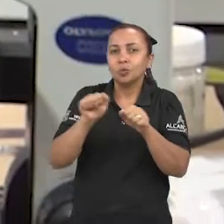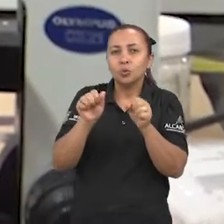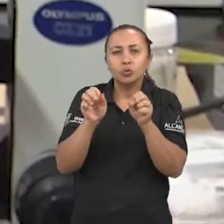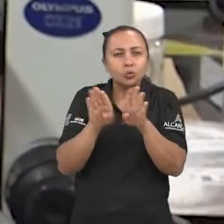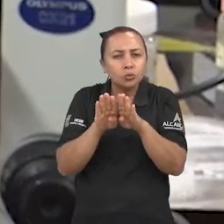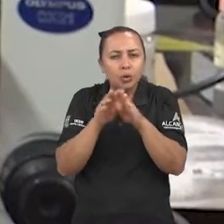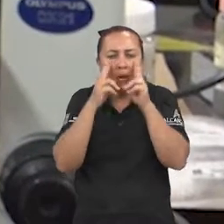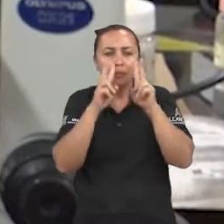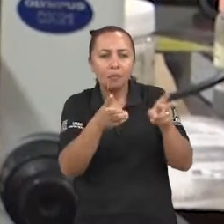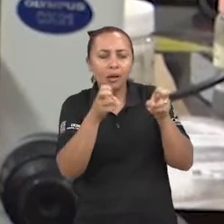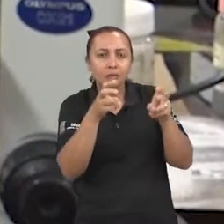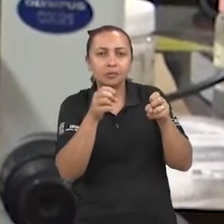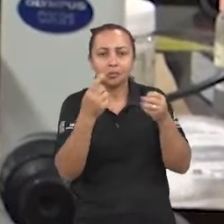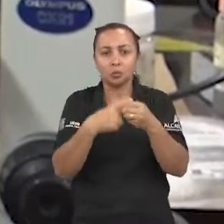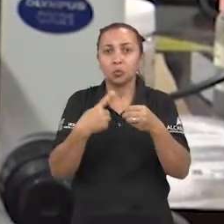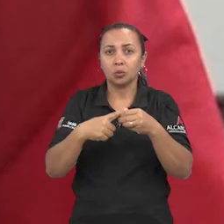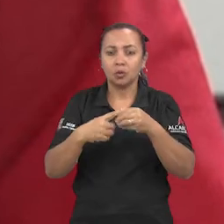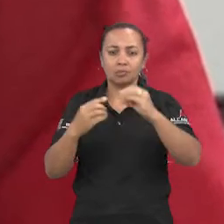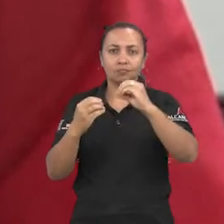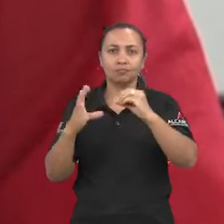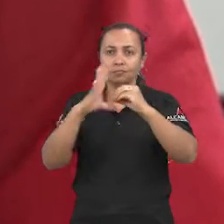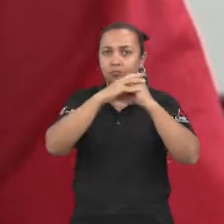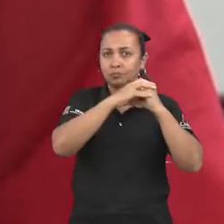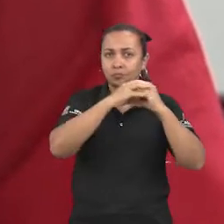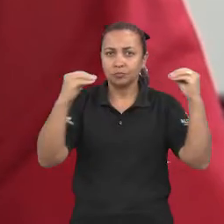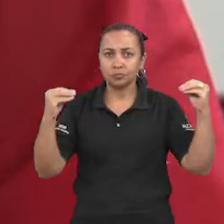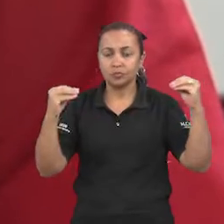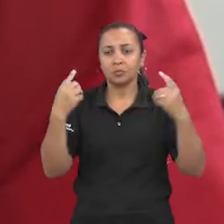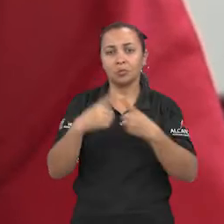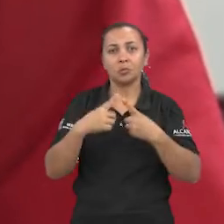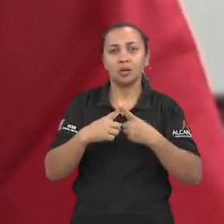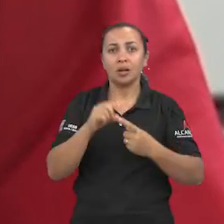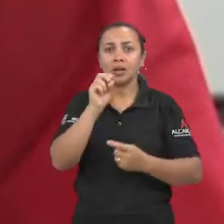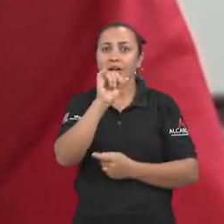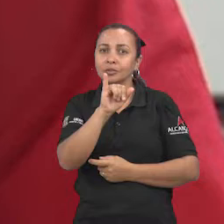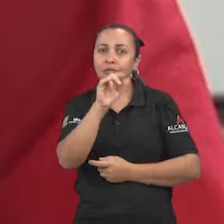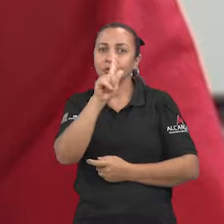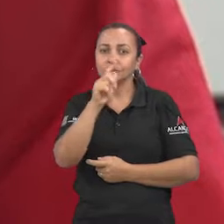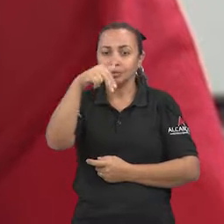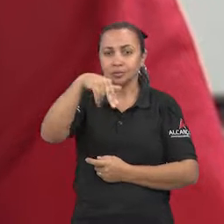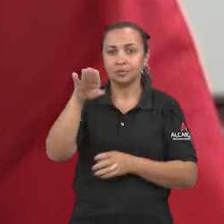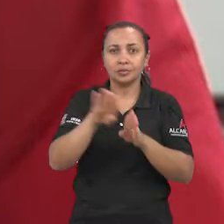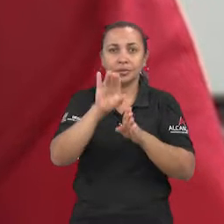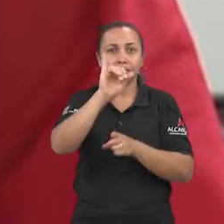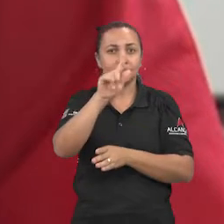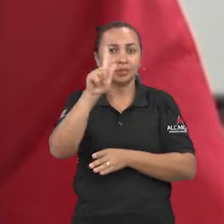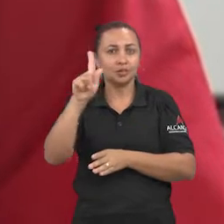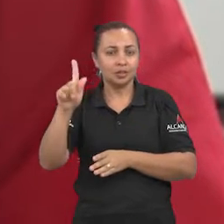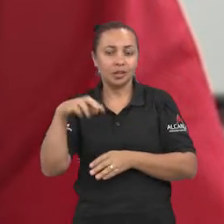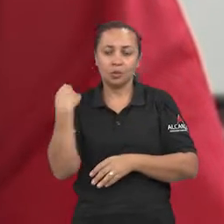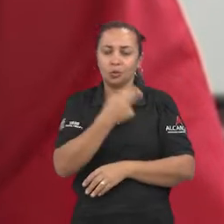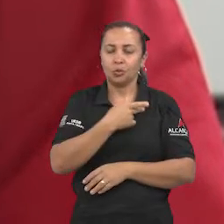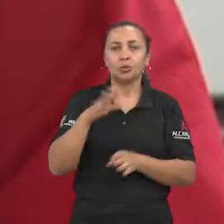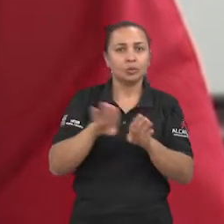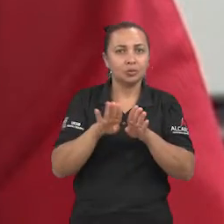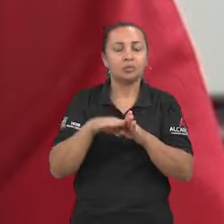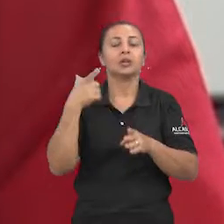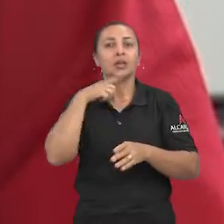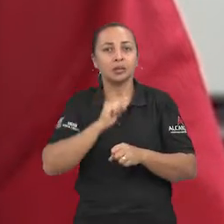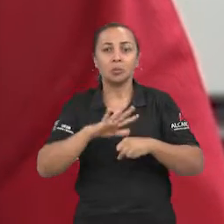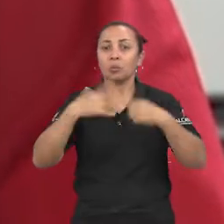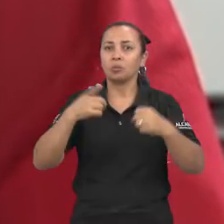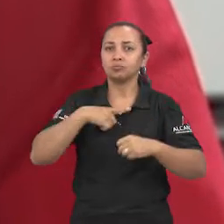e os anticorpos IgM e IgG, que nós comumente adquirimos após uma infecção. Nesse caso, foi após